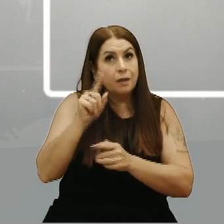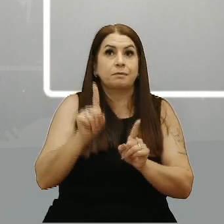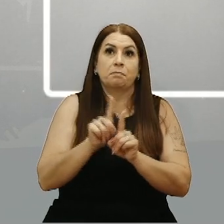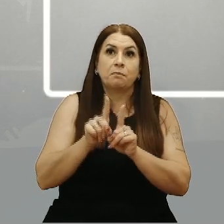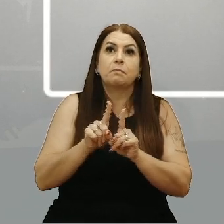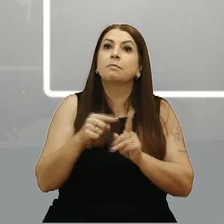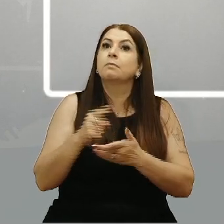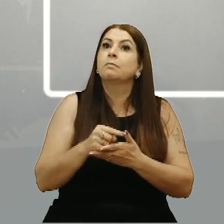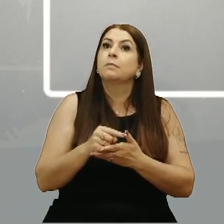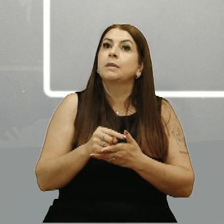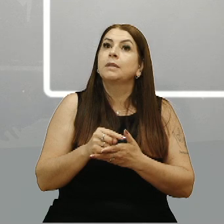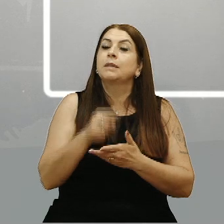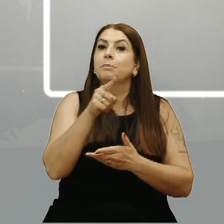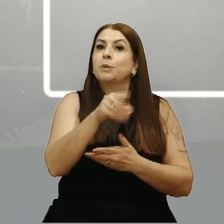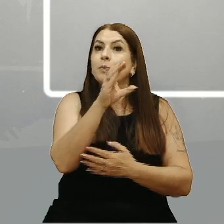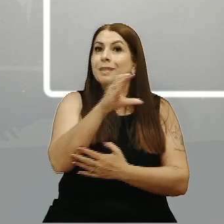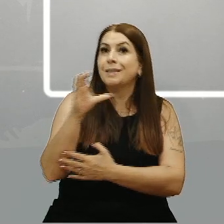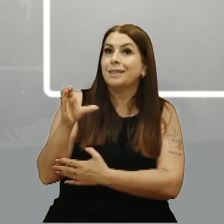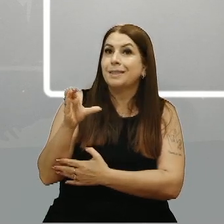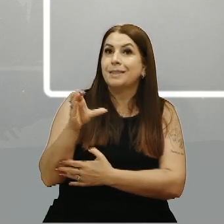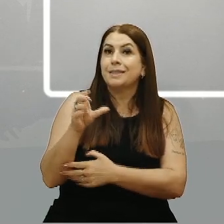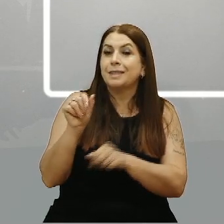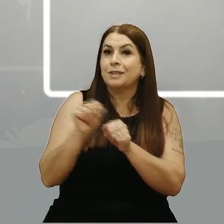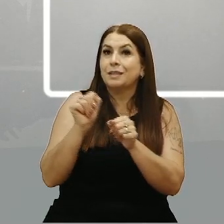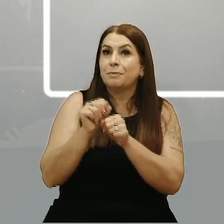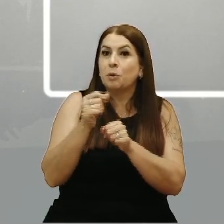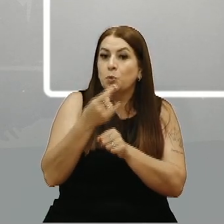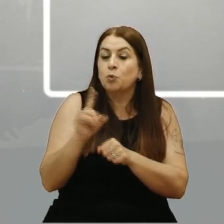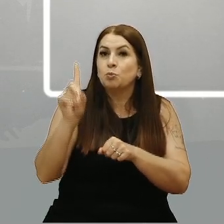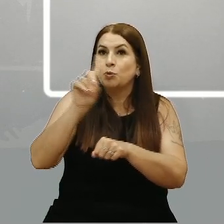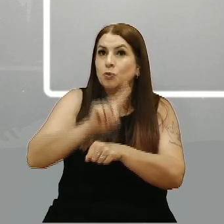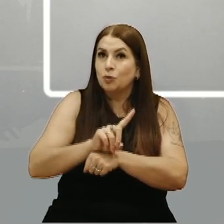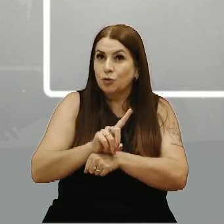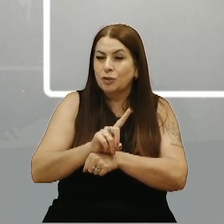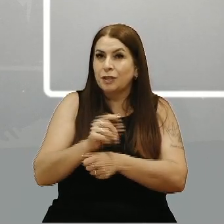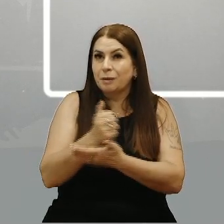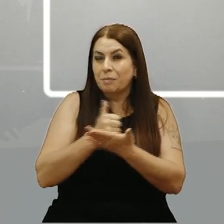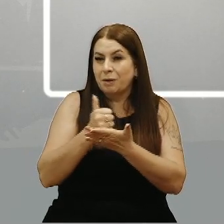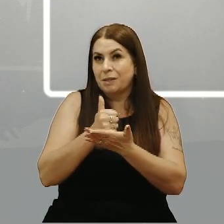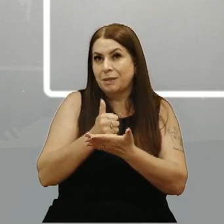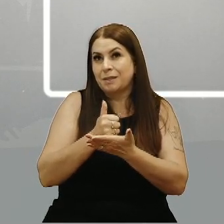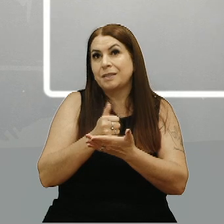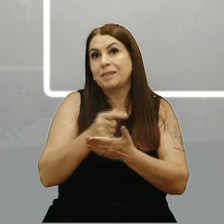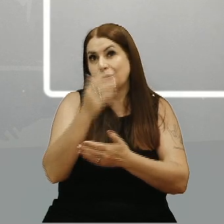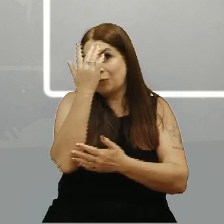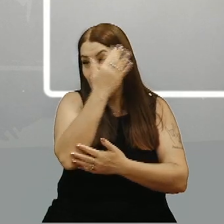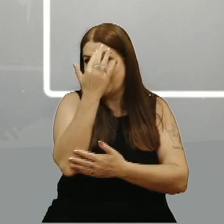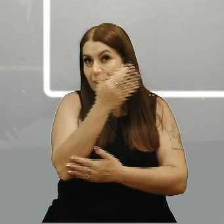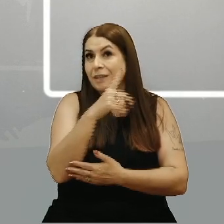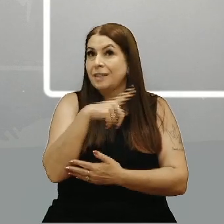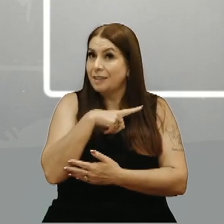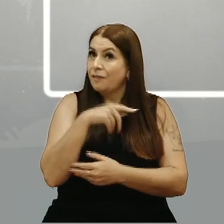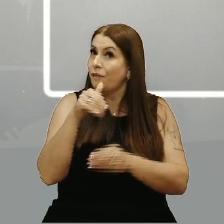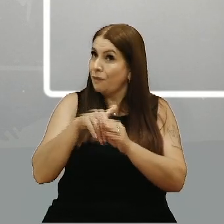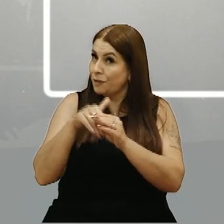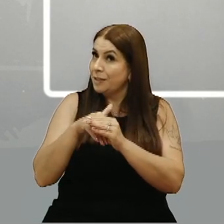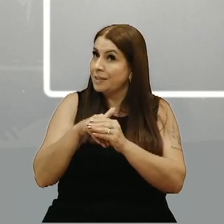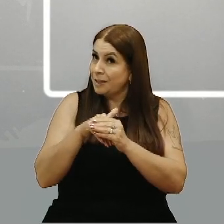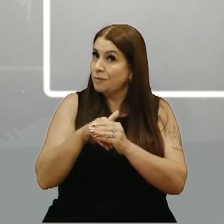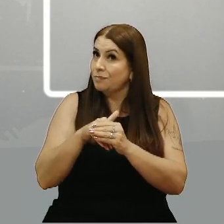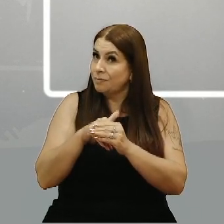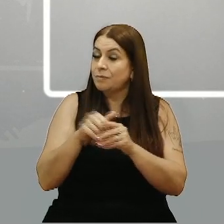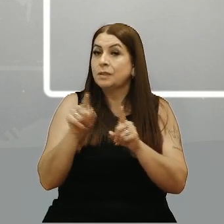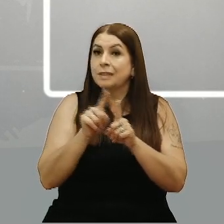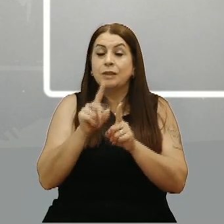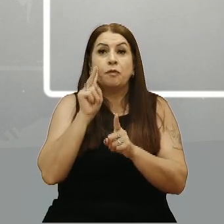que também graças ao CC que a senhora ocupou até o último dia quase de governo do prefeito Adiló, que a senhora teve essa votação expressiva.